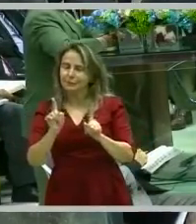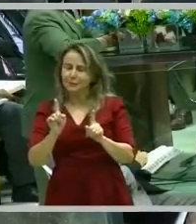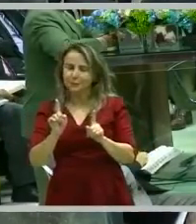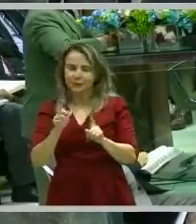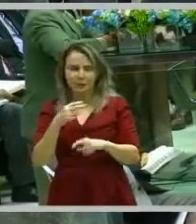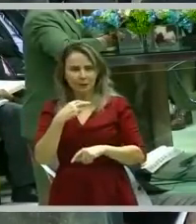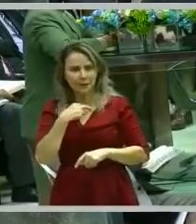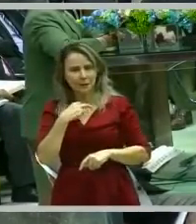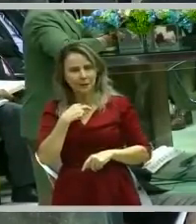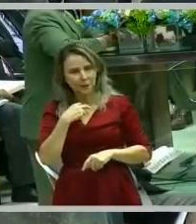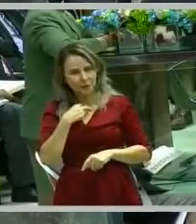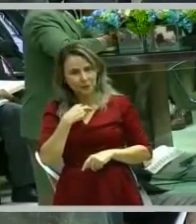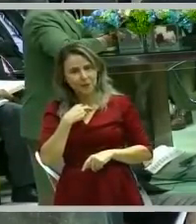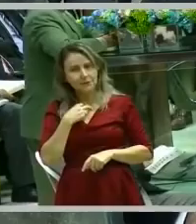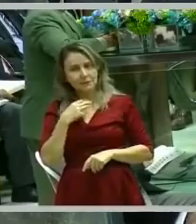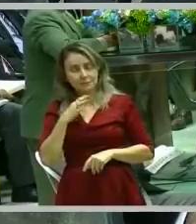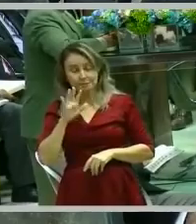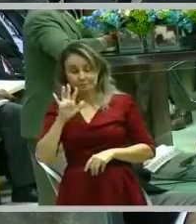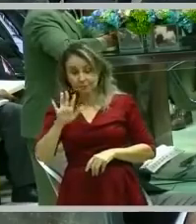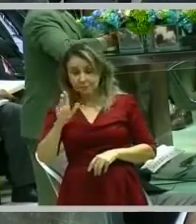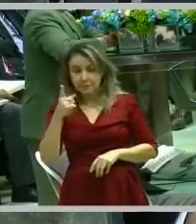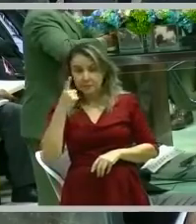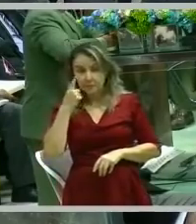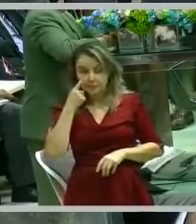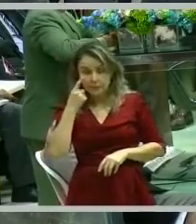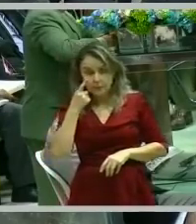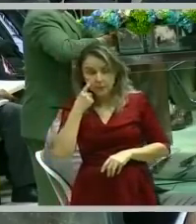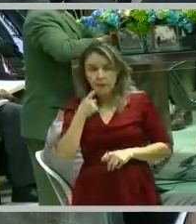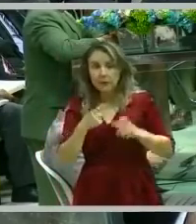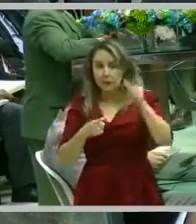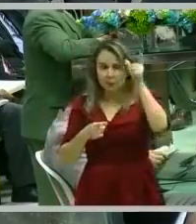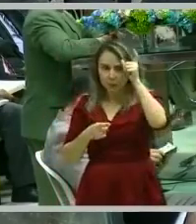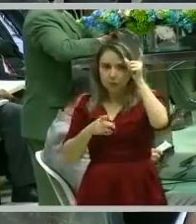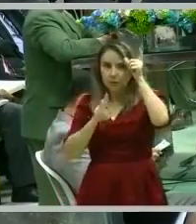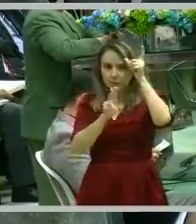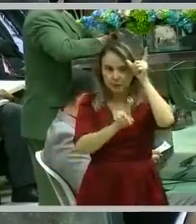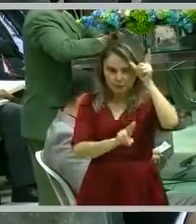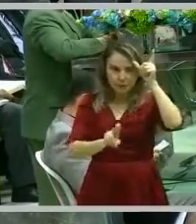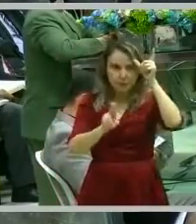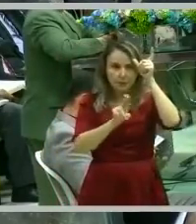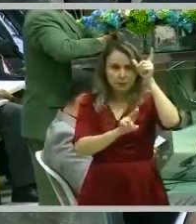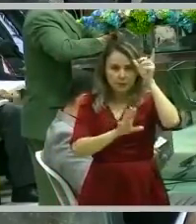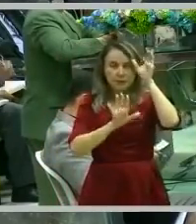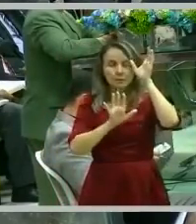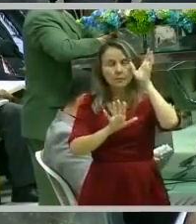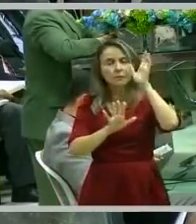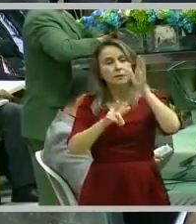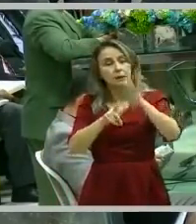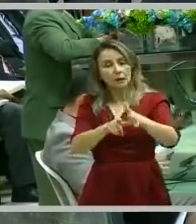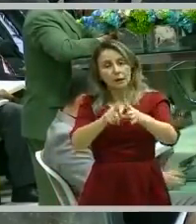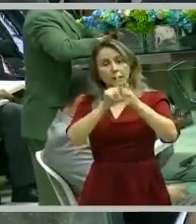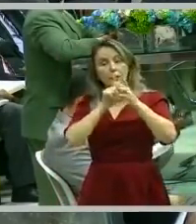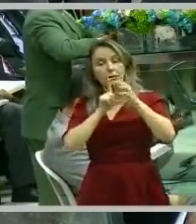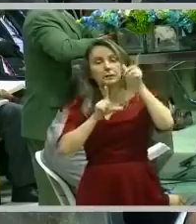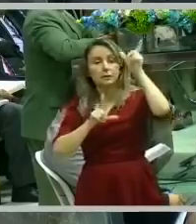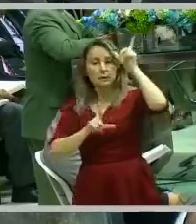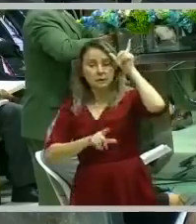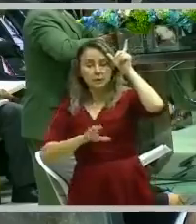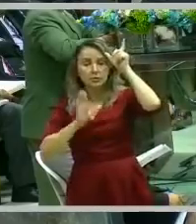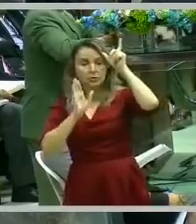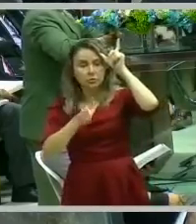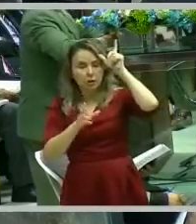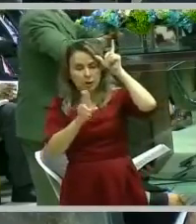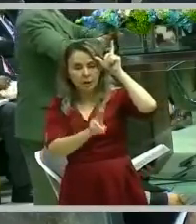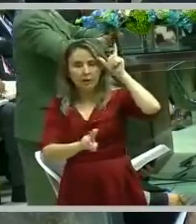Deus. Se você... veja só, veja como o diabo usa. E o diabo já tinha usado Eliabe. Vamos ver aí, meus